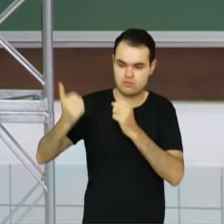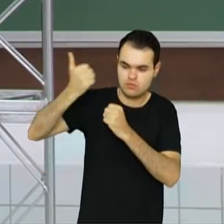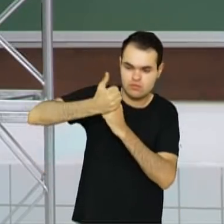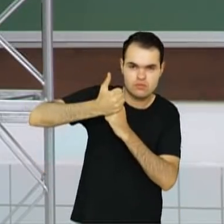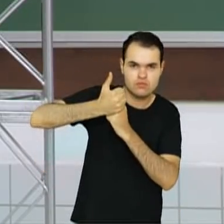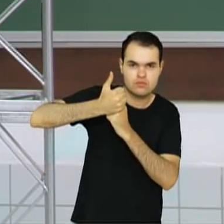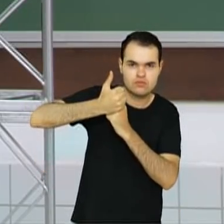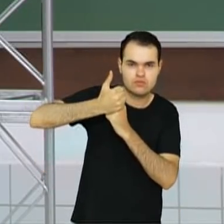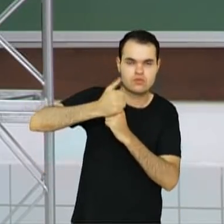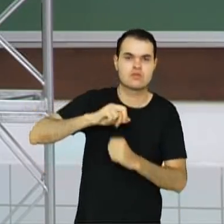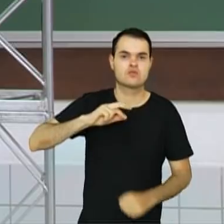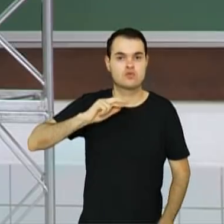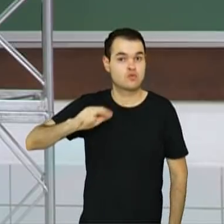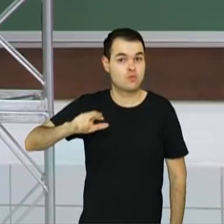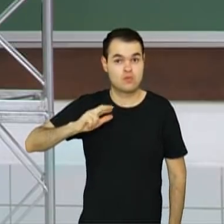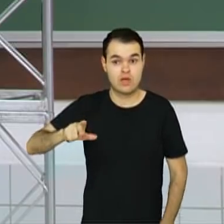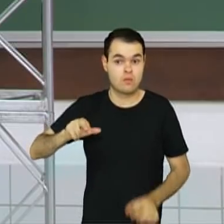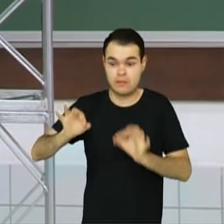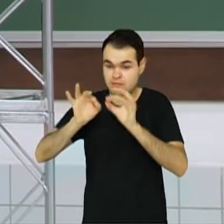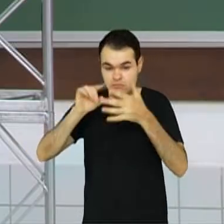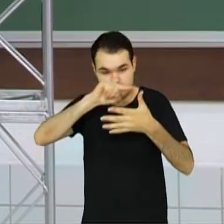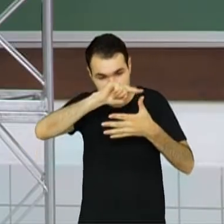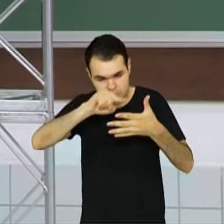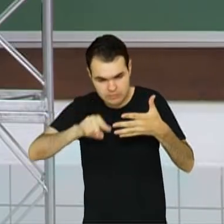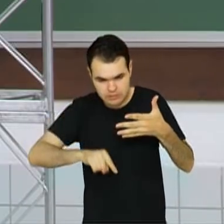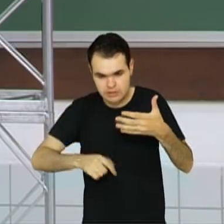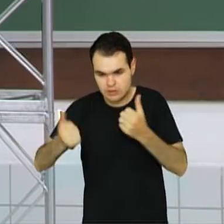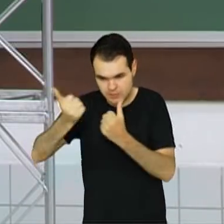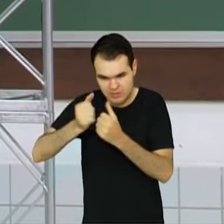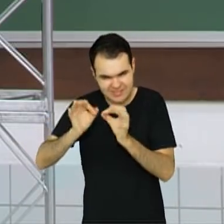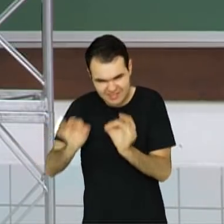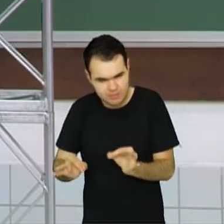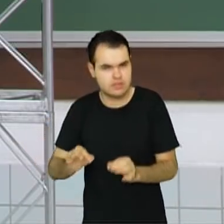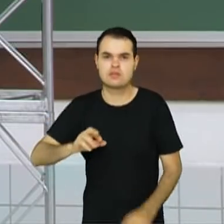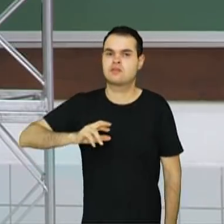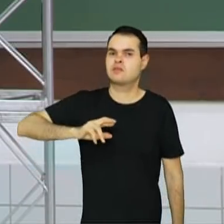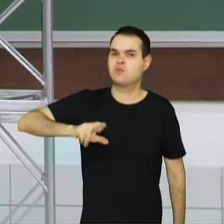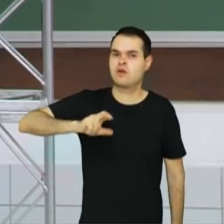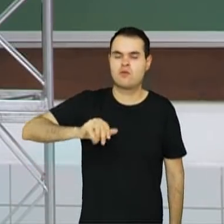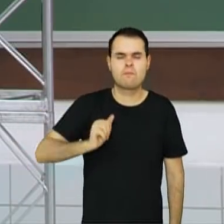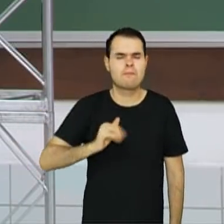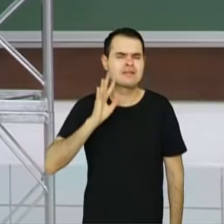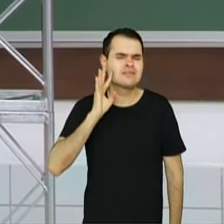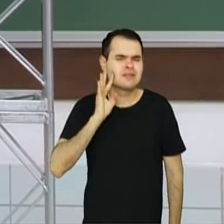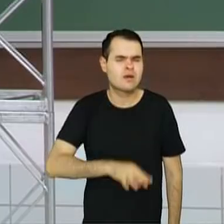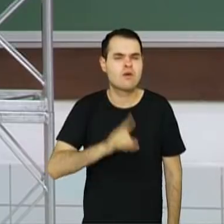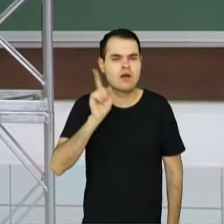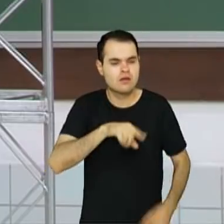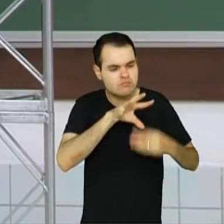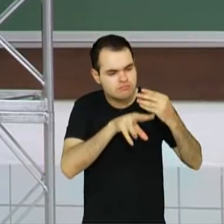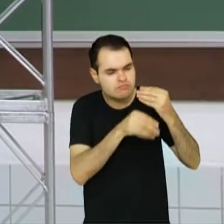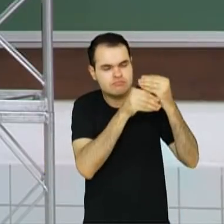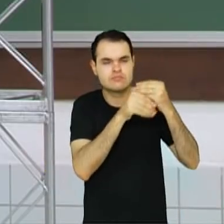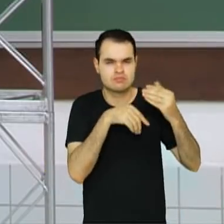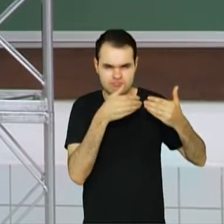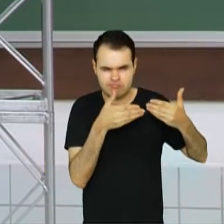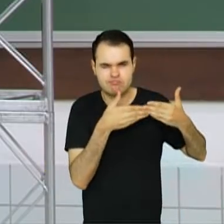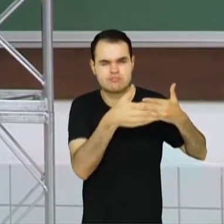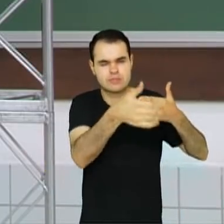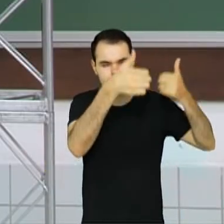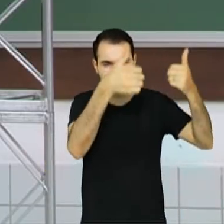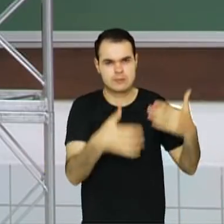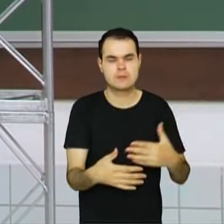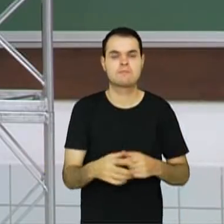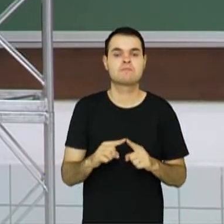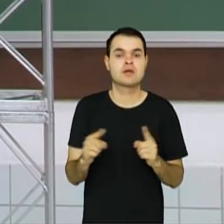substituição até não é o mais simples de todos, né? Acho que o método mais legal, o mais fácil de resolver os sistemas é o método de adição, que vocês vão ver mais para frente,